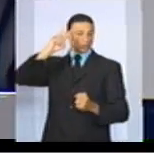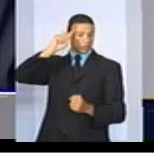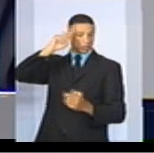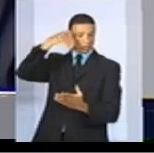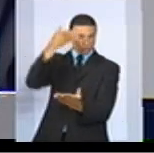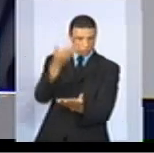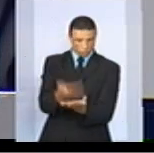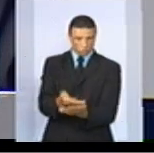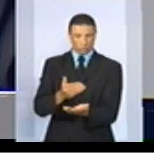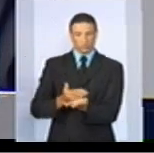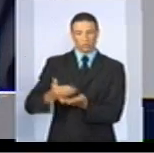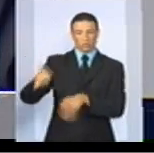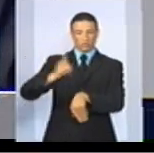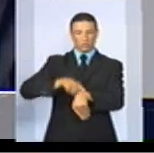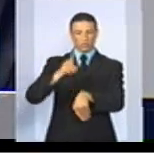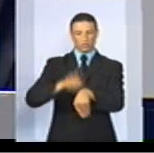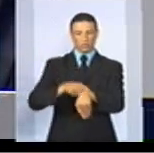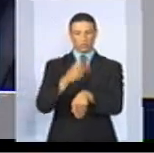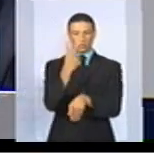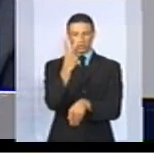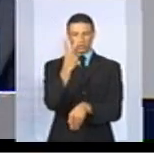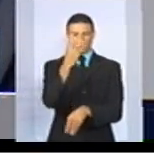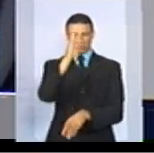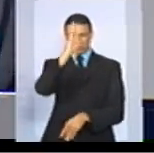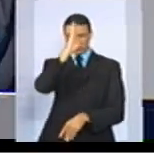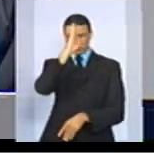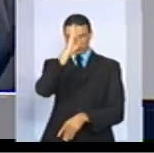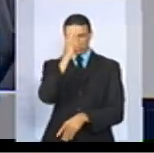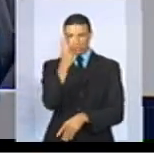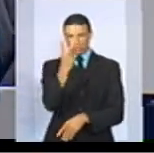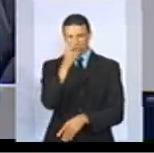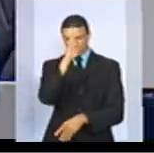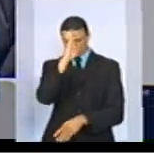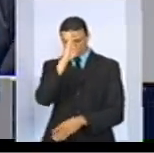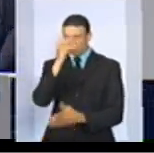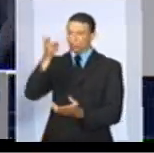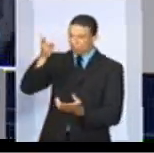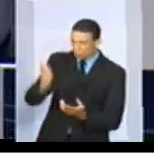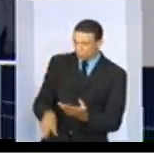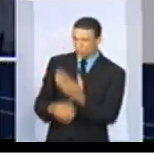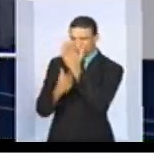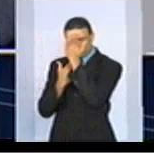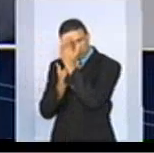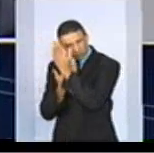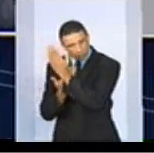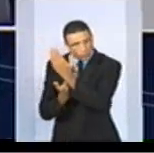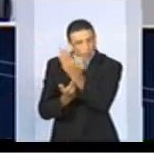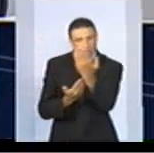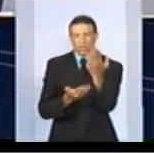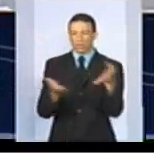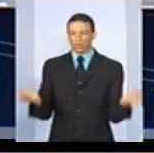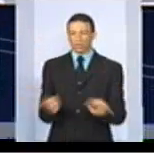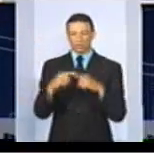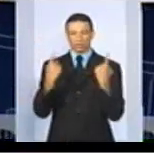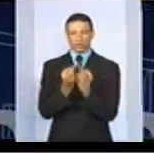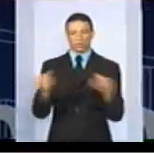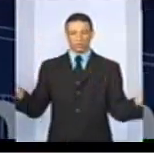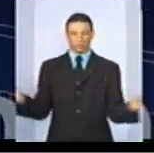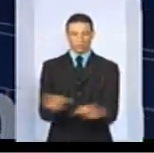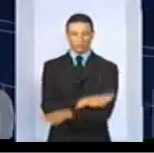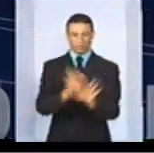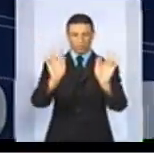previsão de início às 14 horas. Então, reiterando meus agradecimentos em nome da Corte, eu declaro encerrada a sessão.